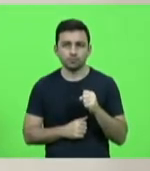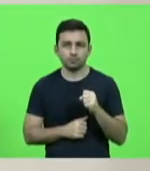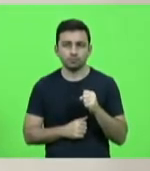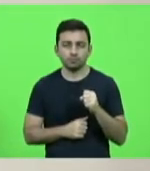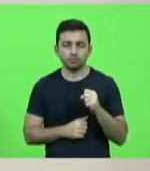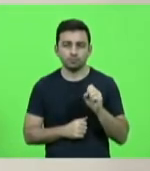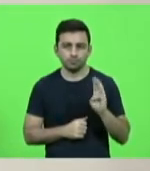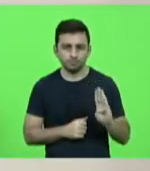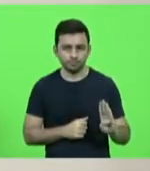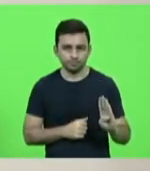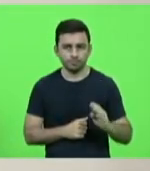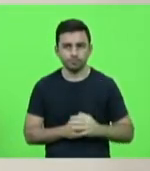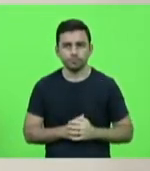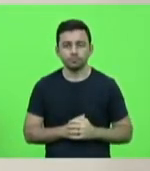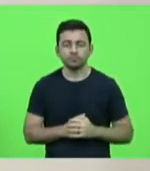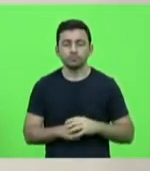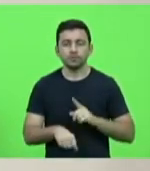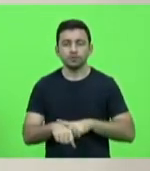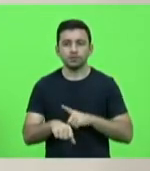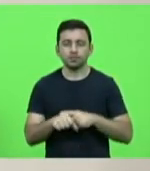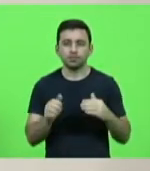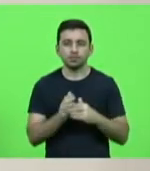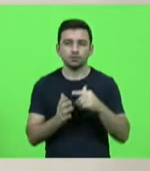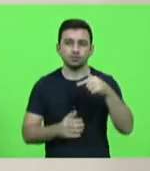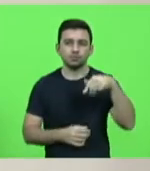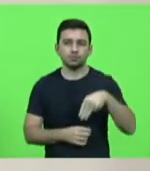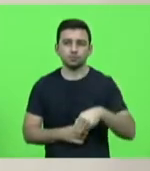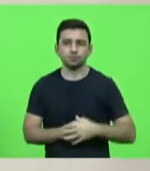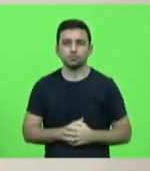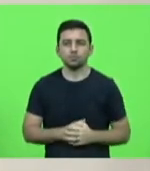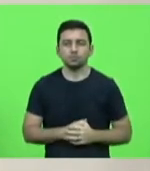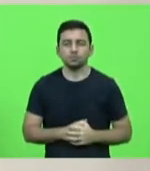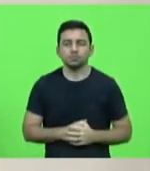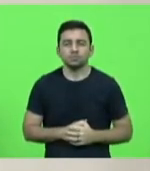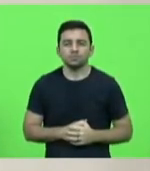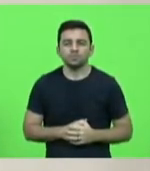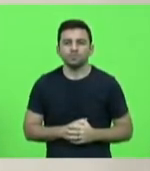PP-PSB, 7 minutos e 30 segundos. O